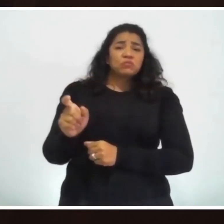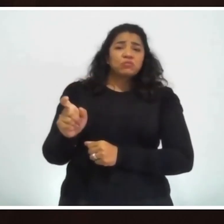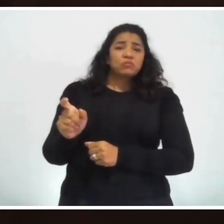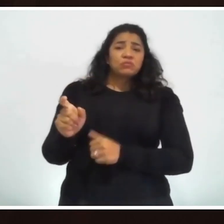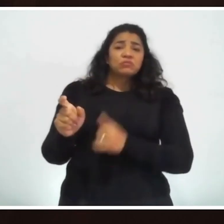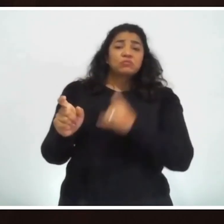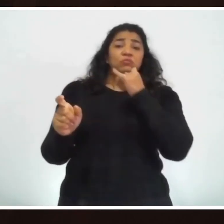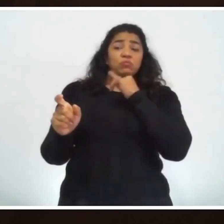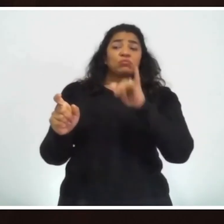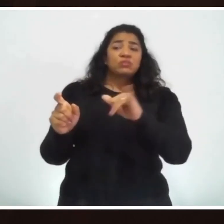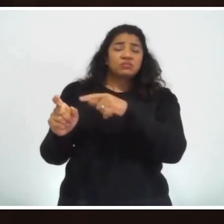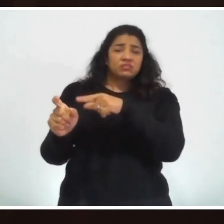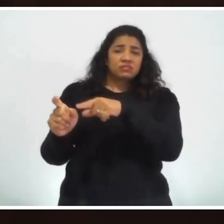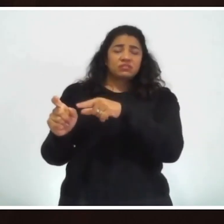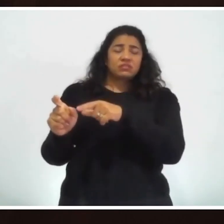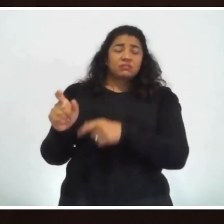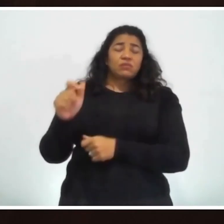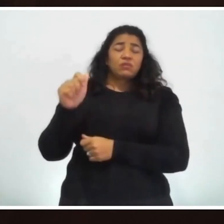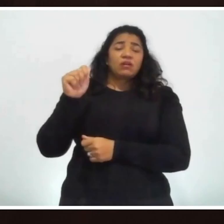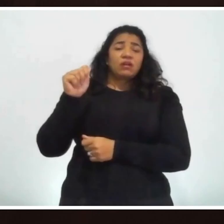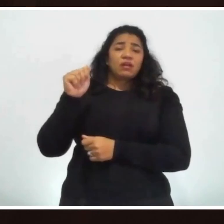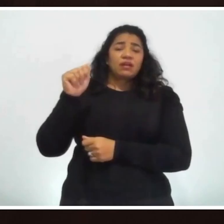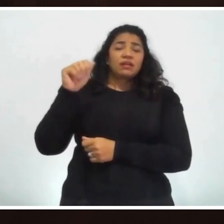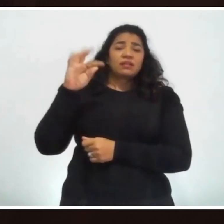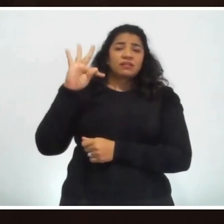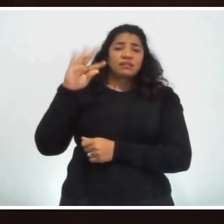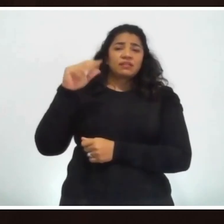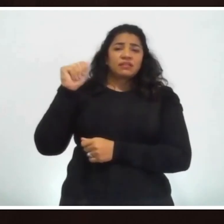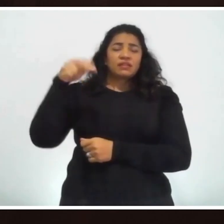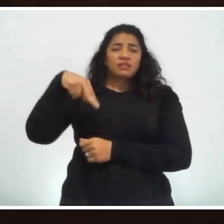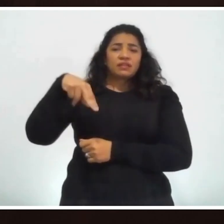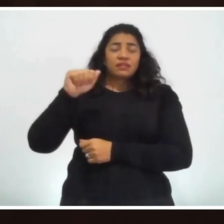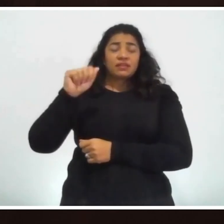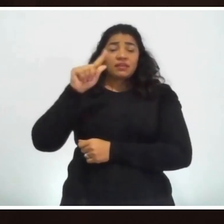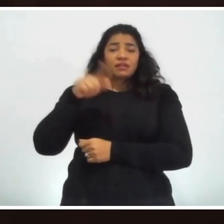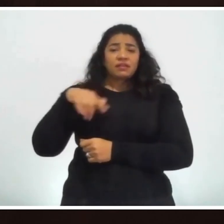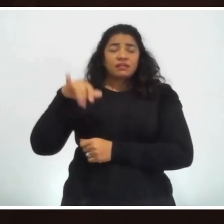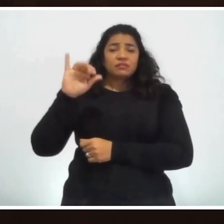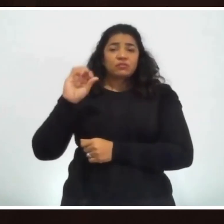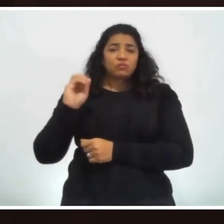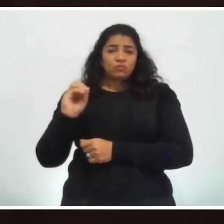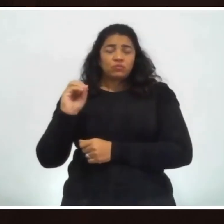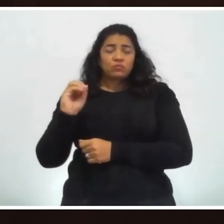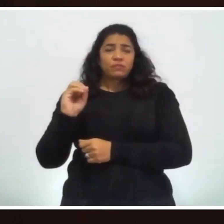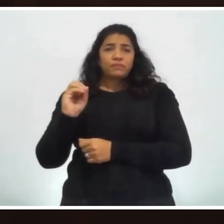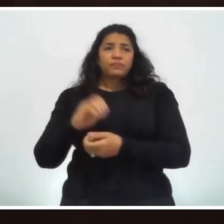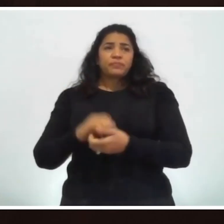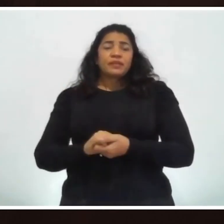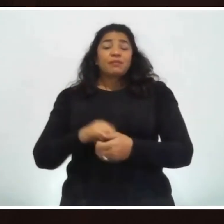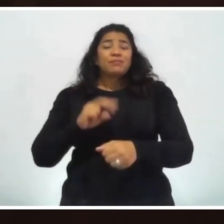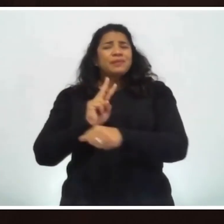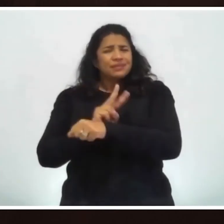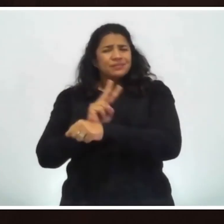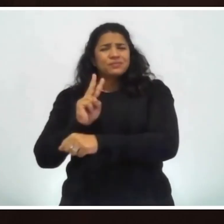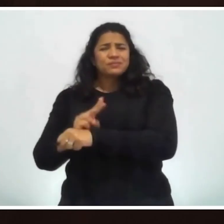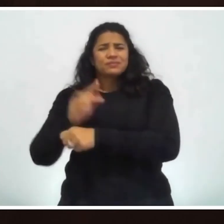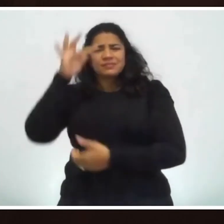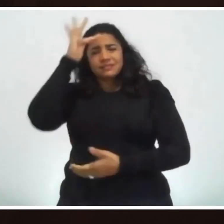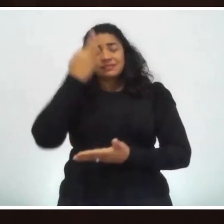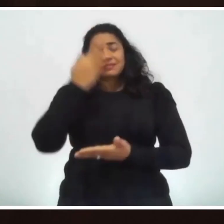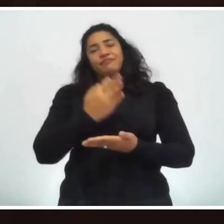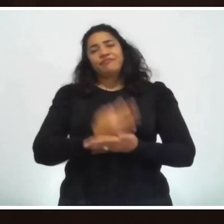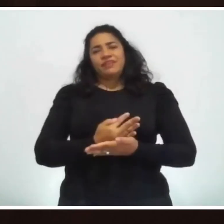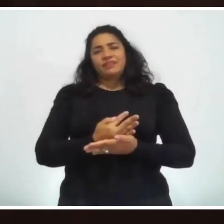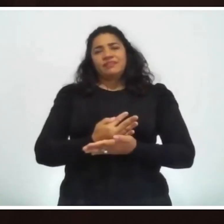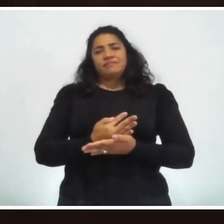para preservar a profissão da fé, que hoje nós abraçamos, né, o credo de